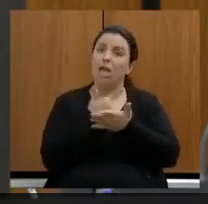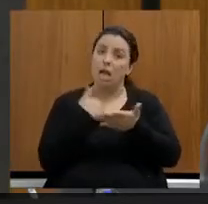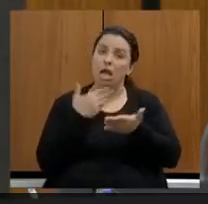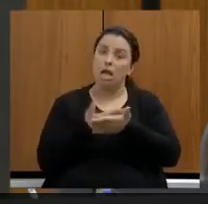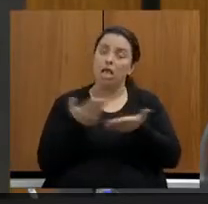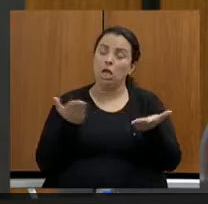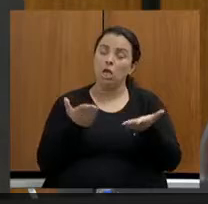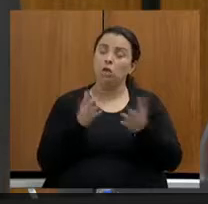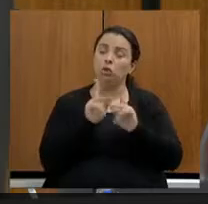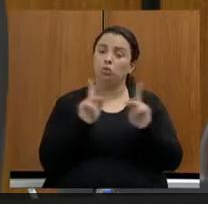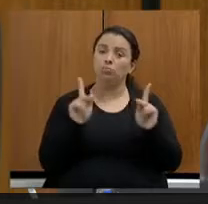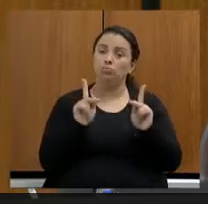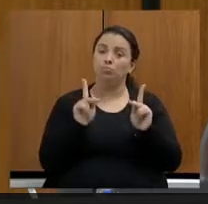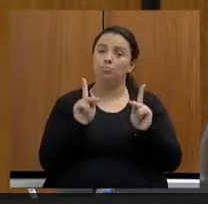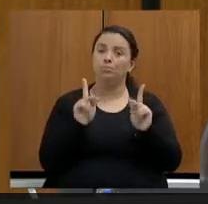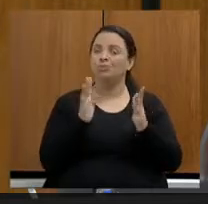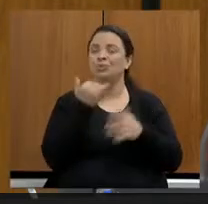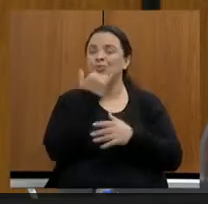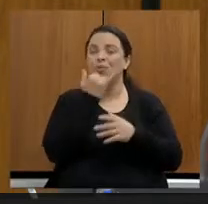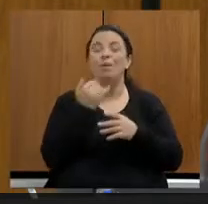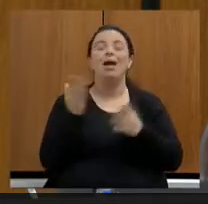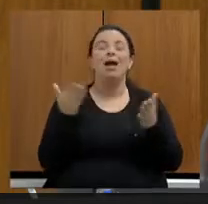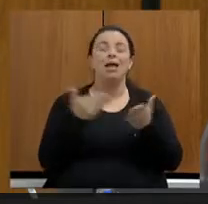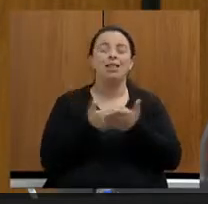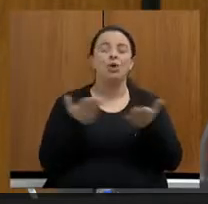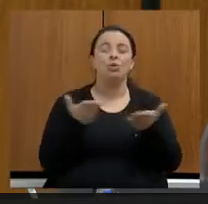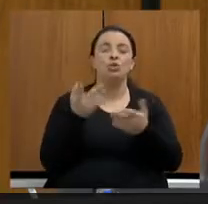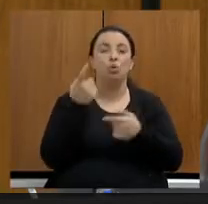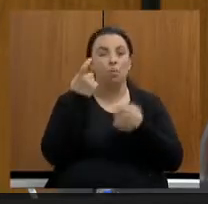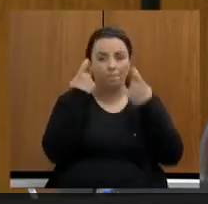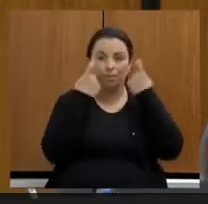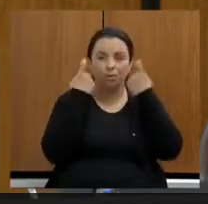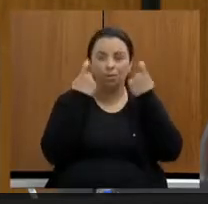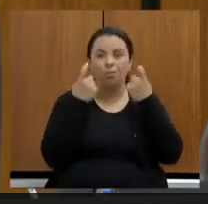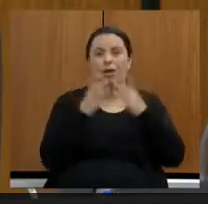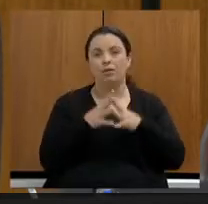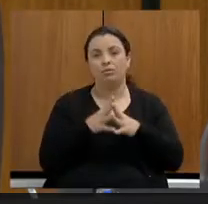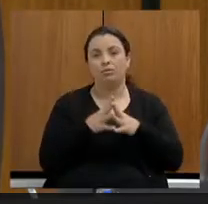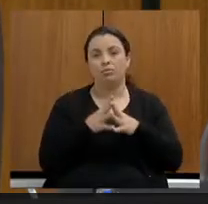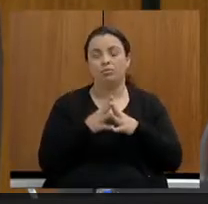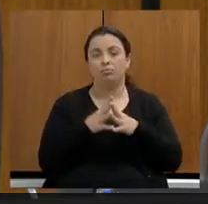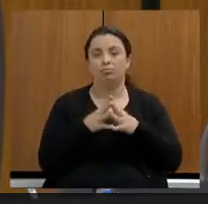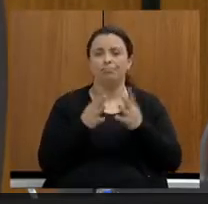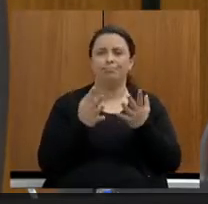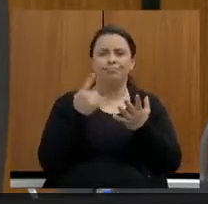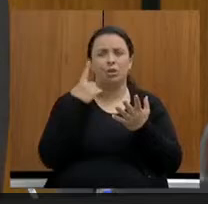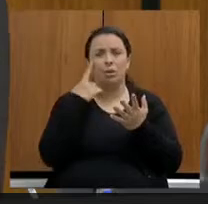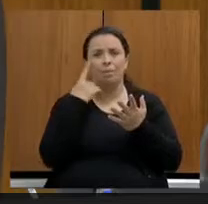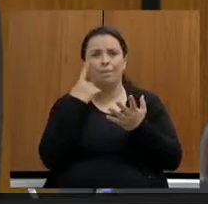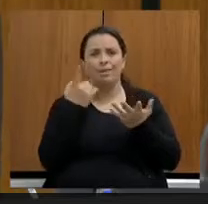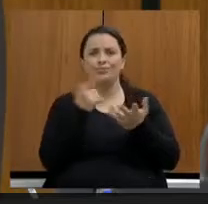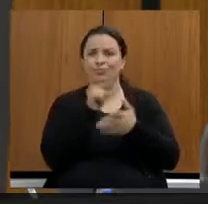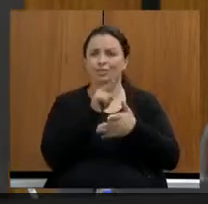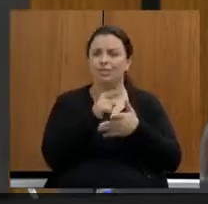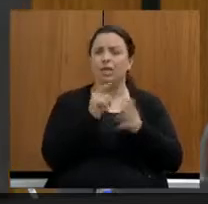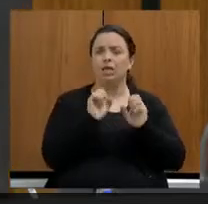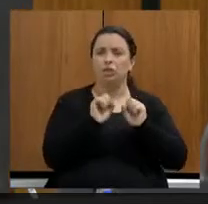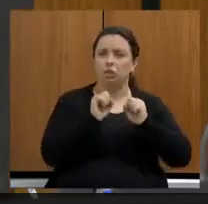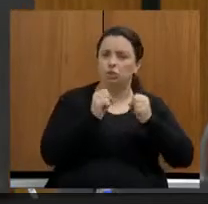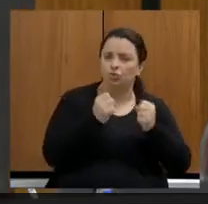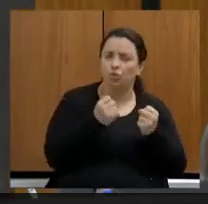preocupado professora Júlia porque eu acho que o mesmo esforço a mesma energia que a senhora